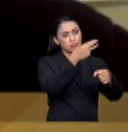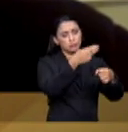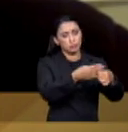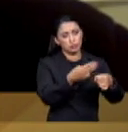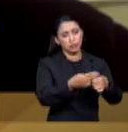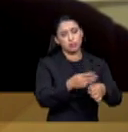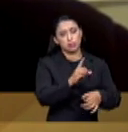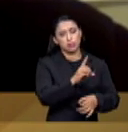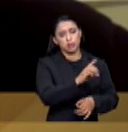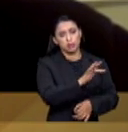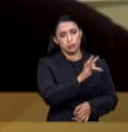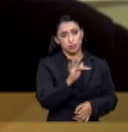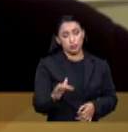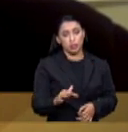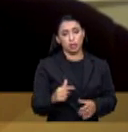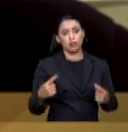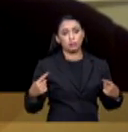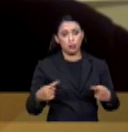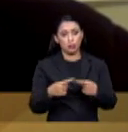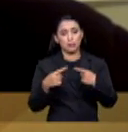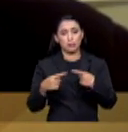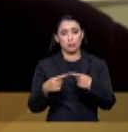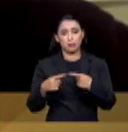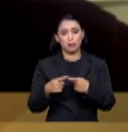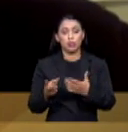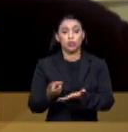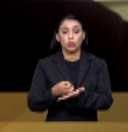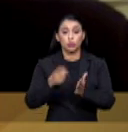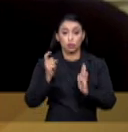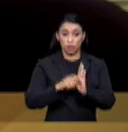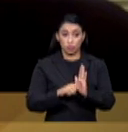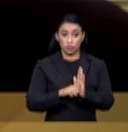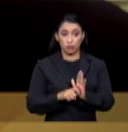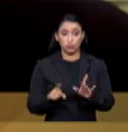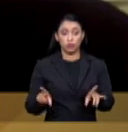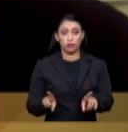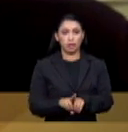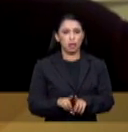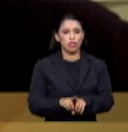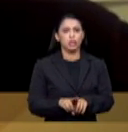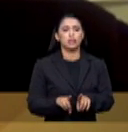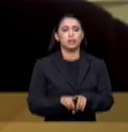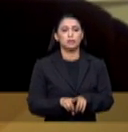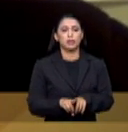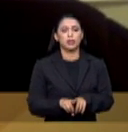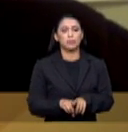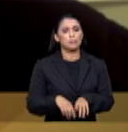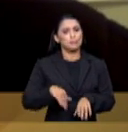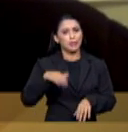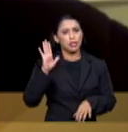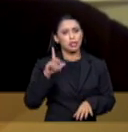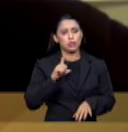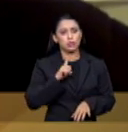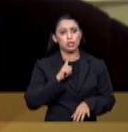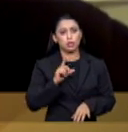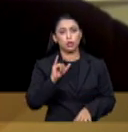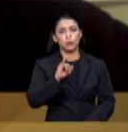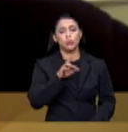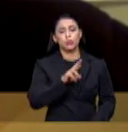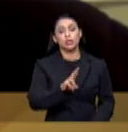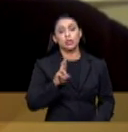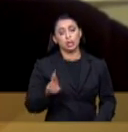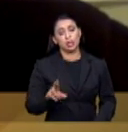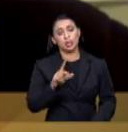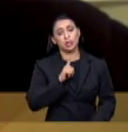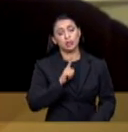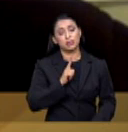na arrecadação da parte que lhes cabe do tributo. E para além de equalizar a incidência do IR, esse